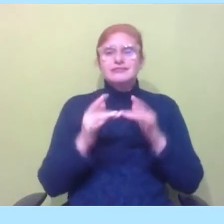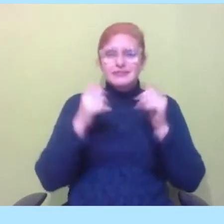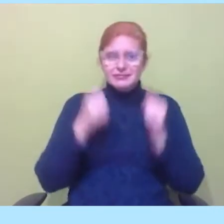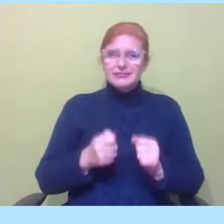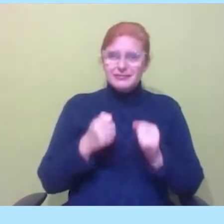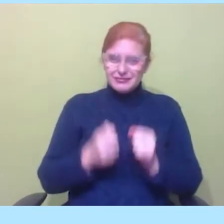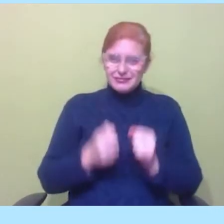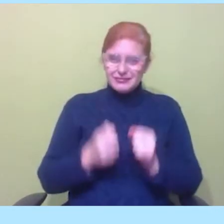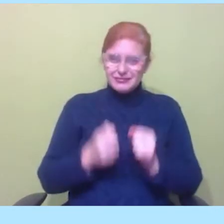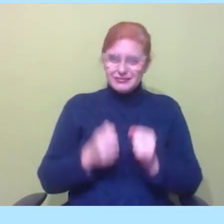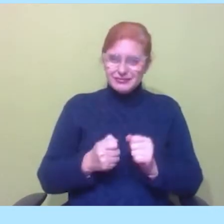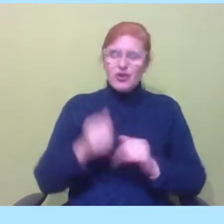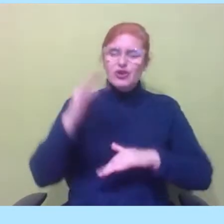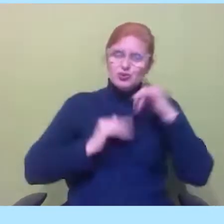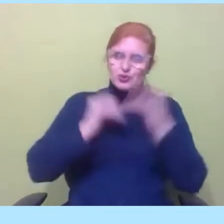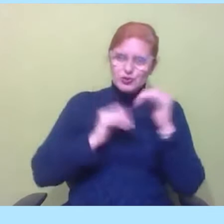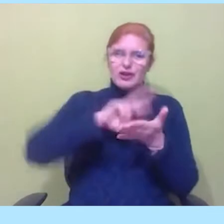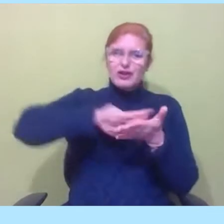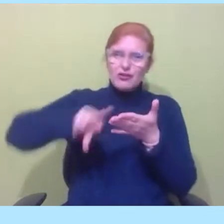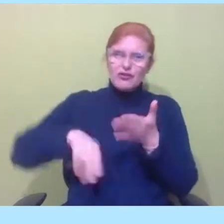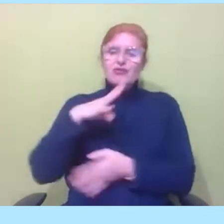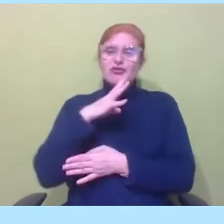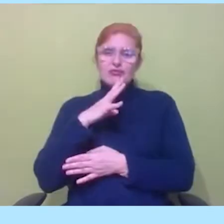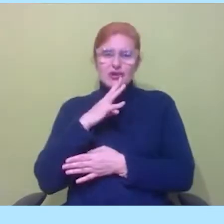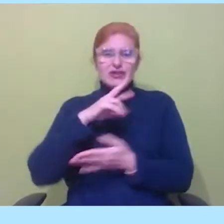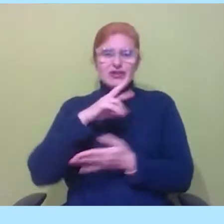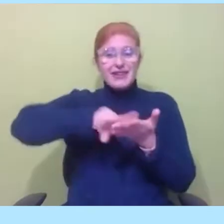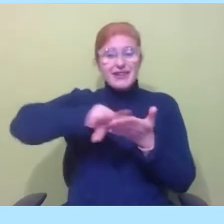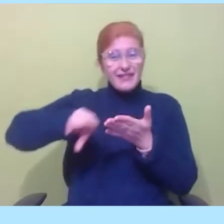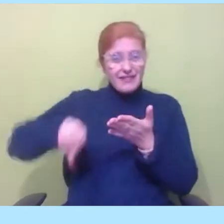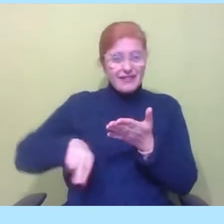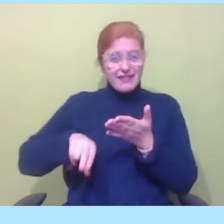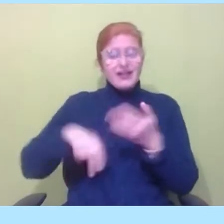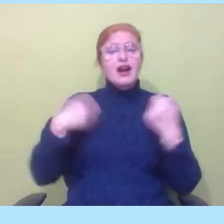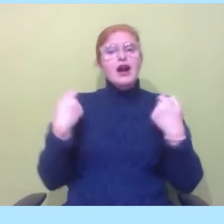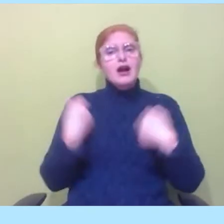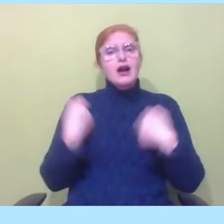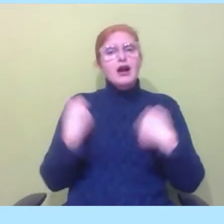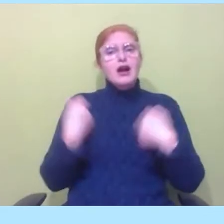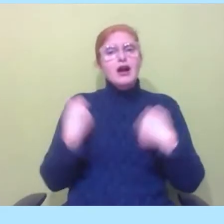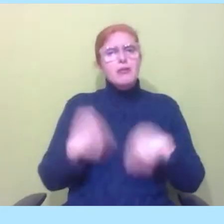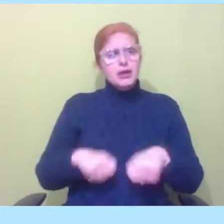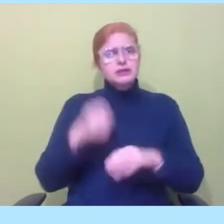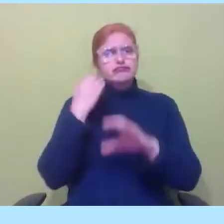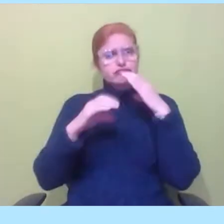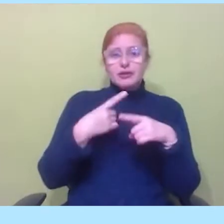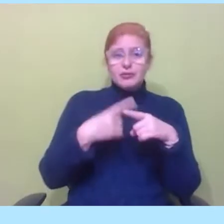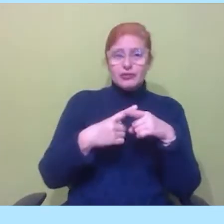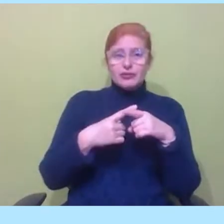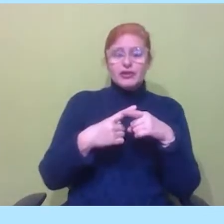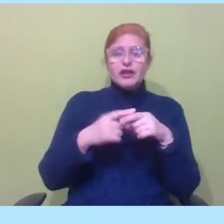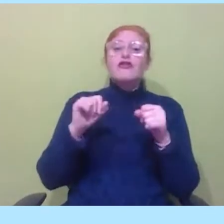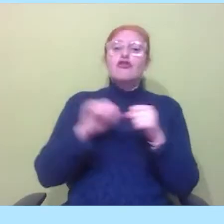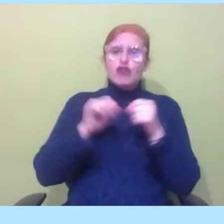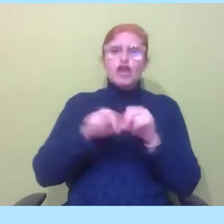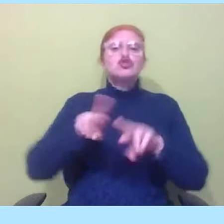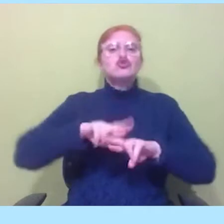diversas capacidades de comunicar, porque isso faz toda a diferença, de